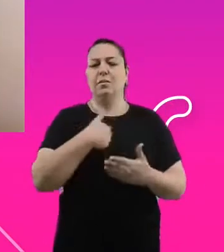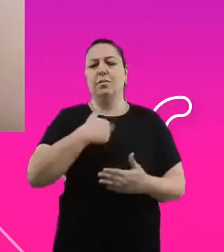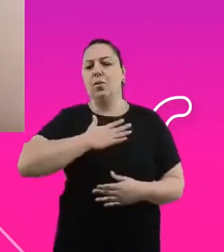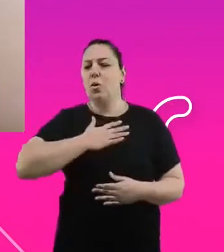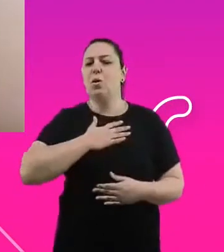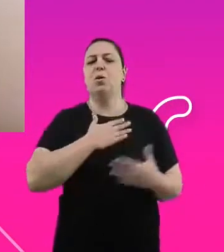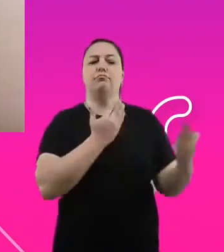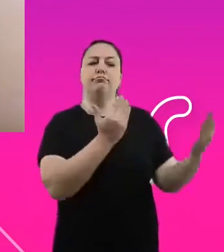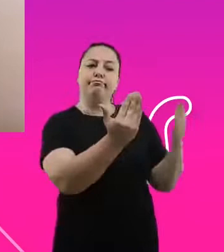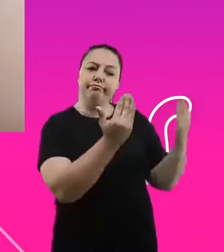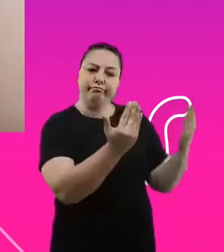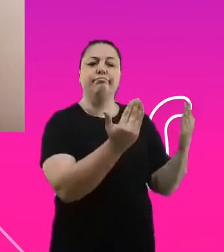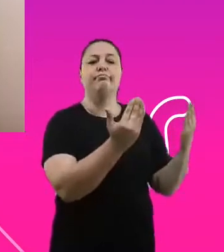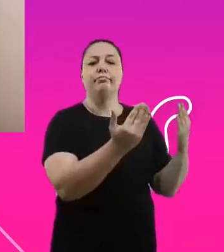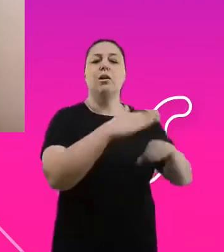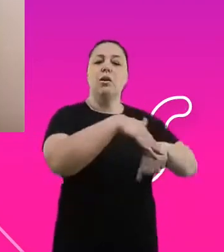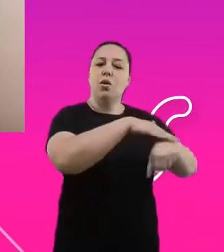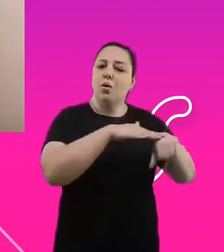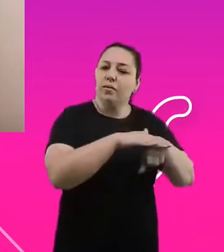Conversar com as pessoas e também